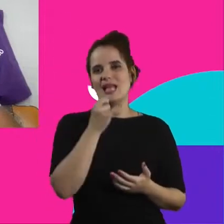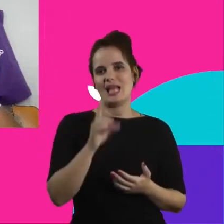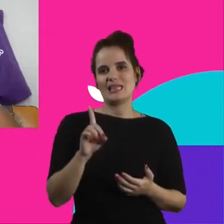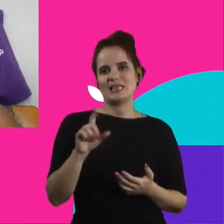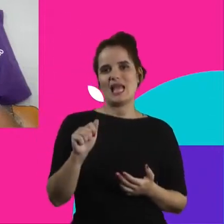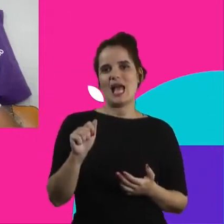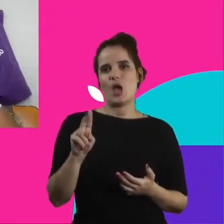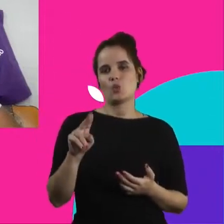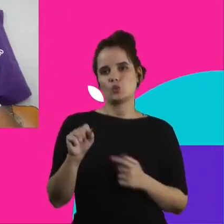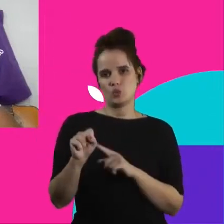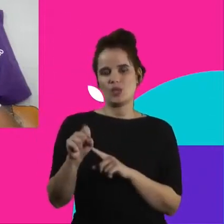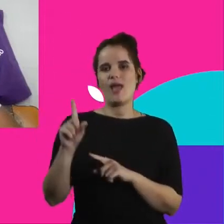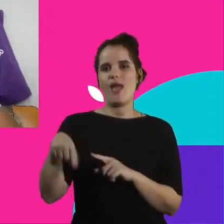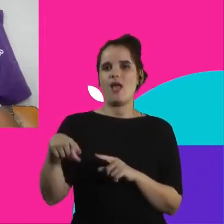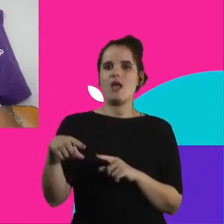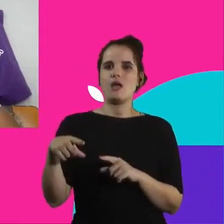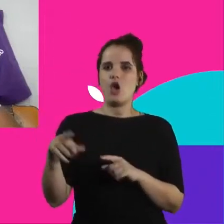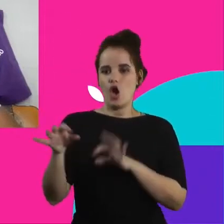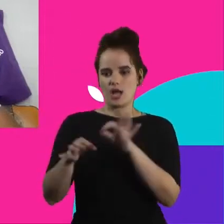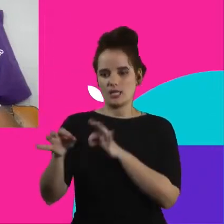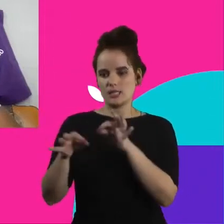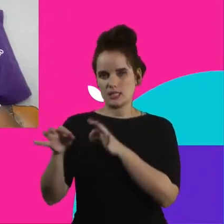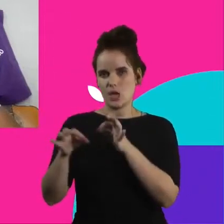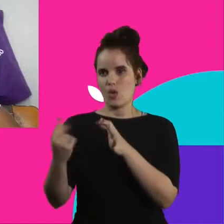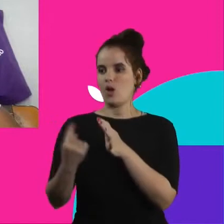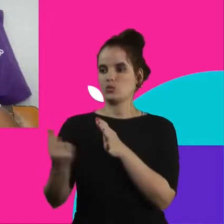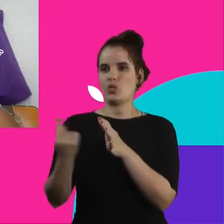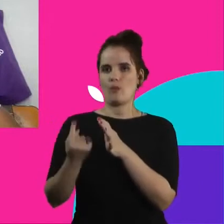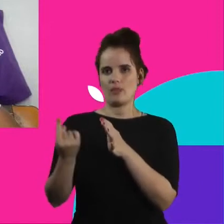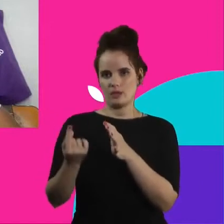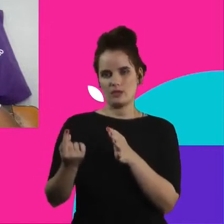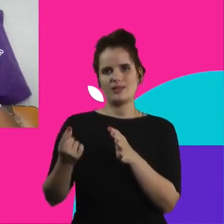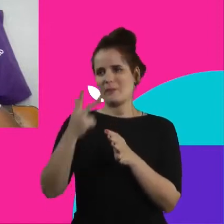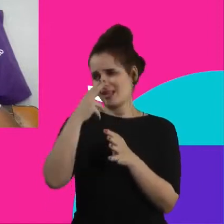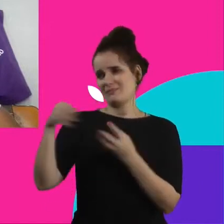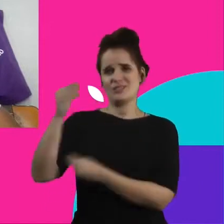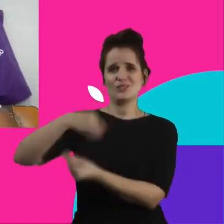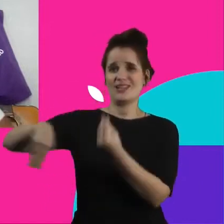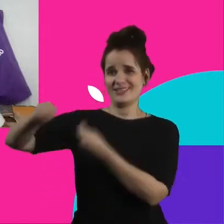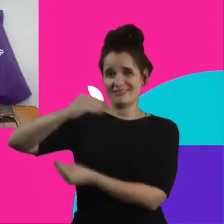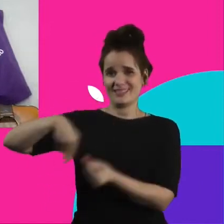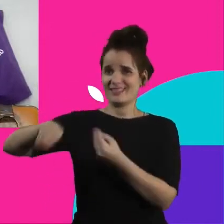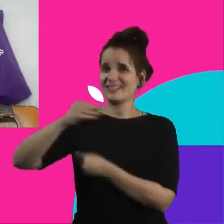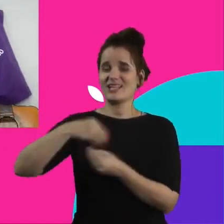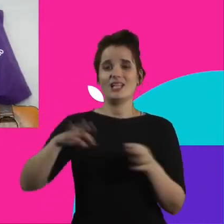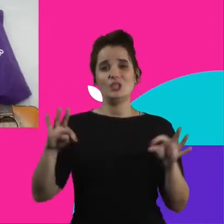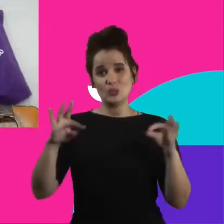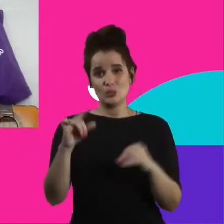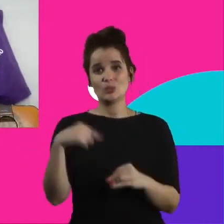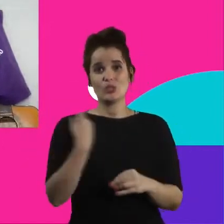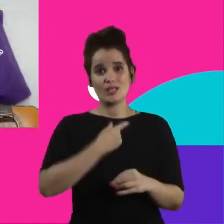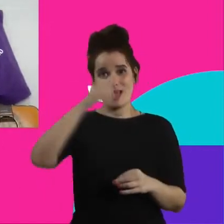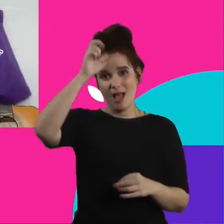As organizações autônomas distribuídas. Então, é tudo junto e misturado. Assim, tudo que a gente